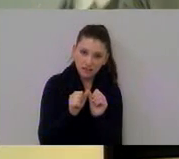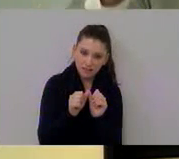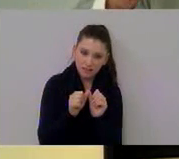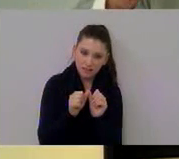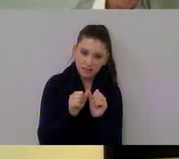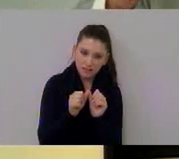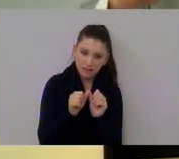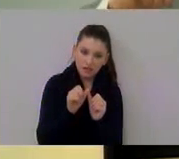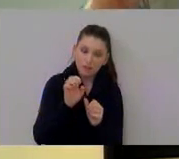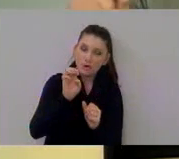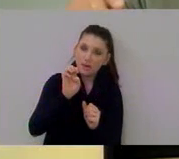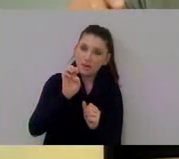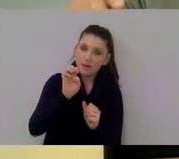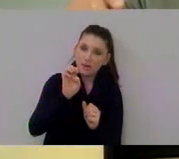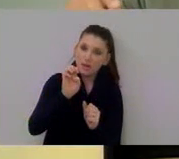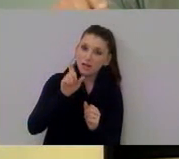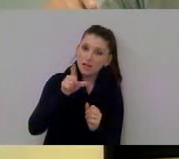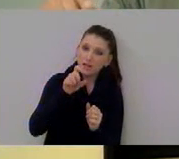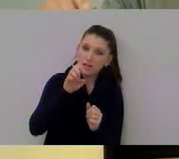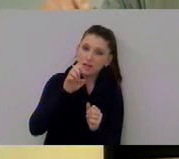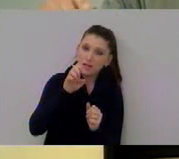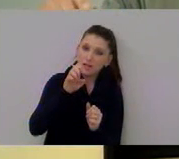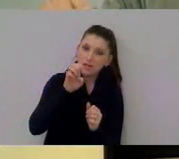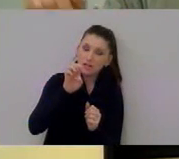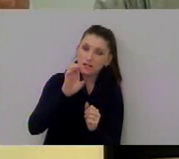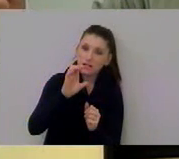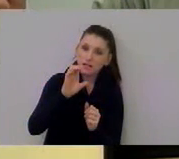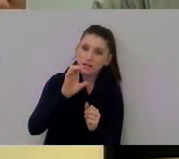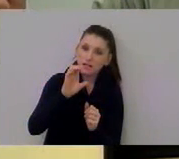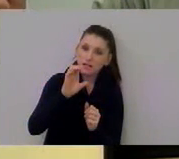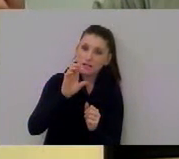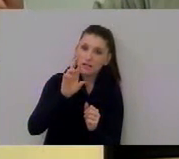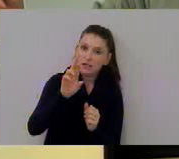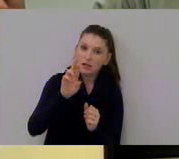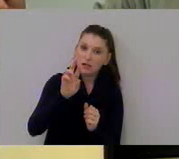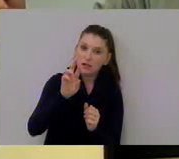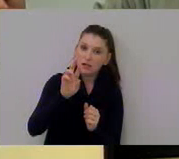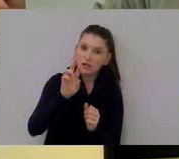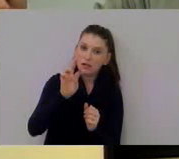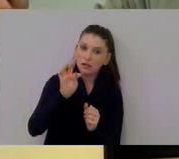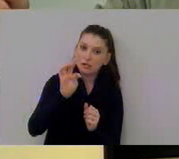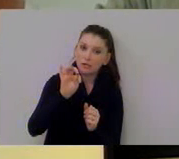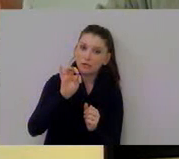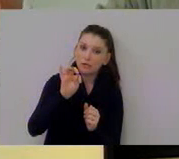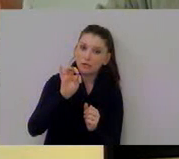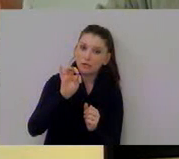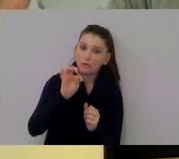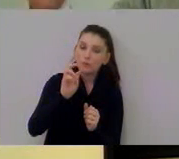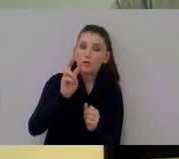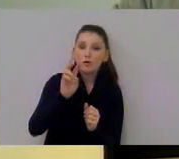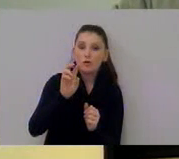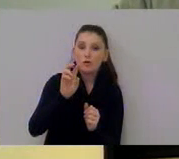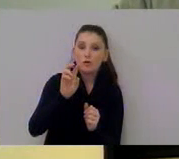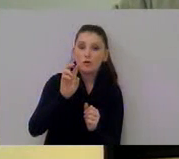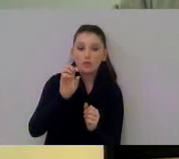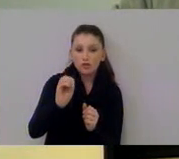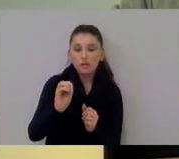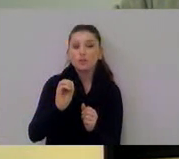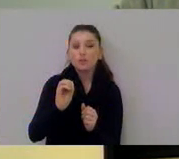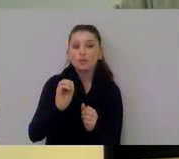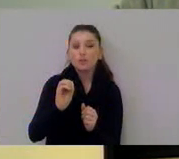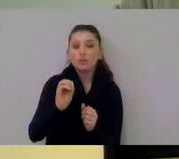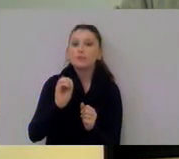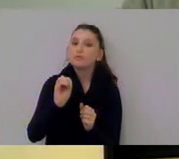Se foi lá e prometeu, ele tem que cumprir. Agora, para